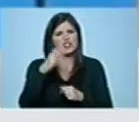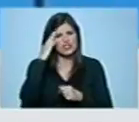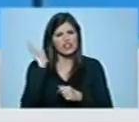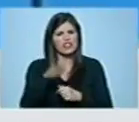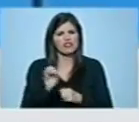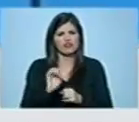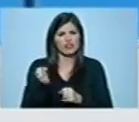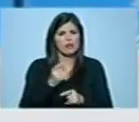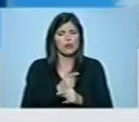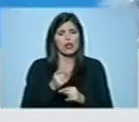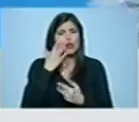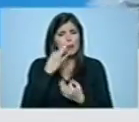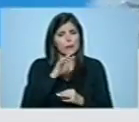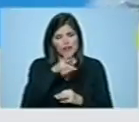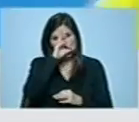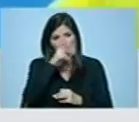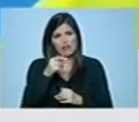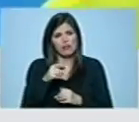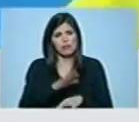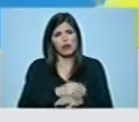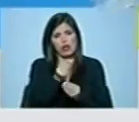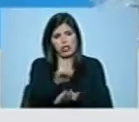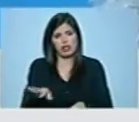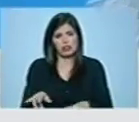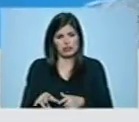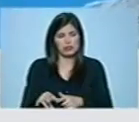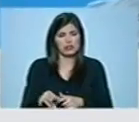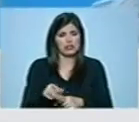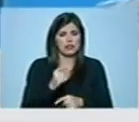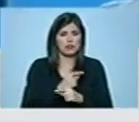frango. Sim. Porque eu normalmente ponho frango, isso é por causa dos miúdos. É isso.